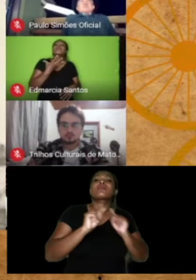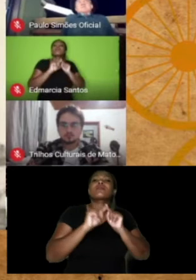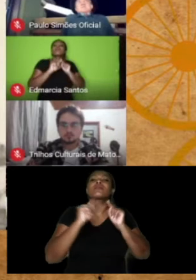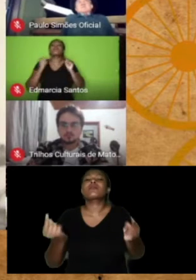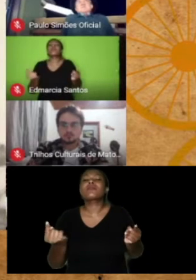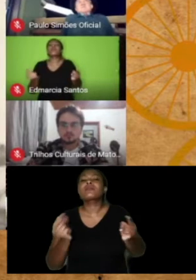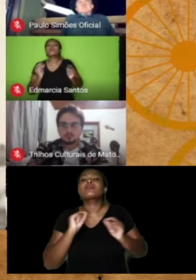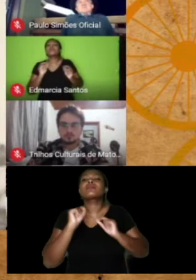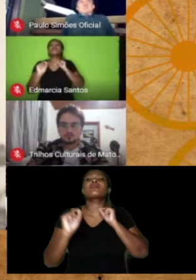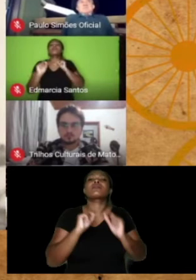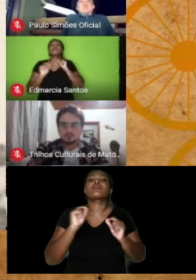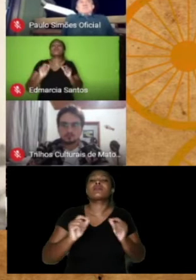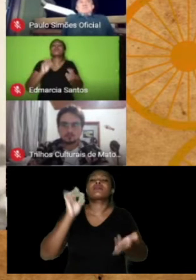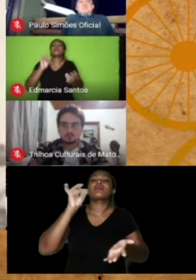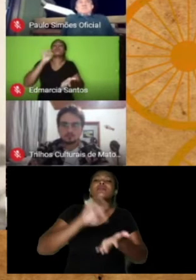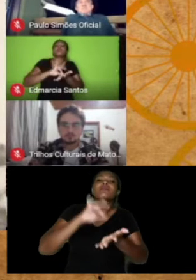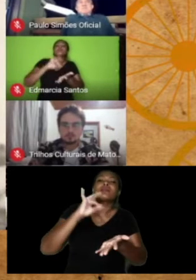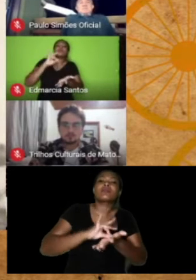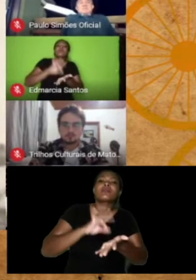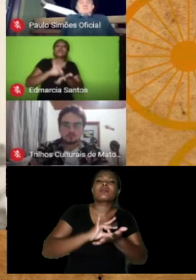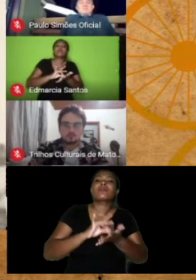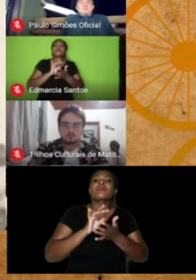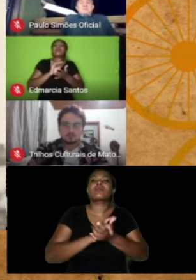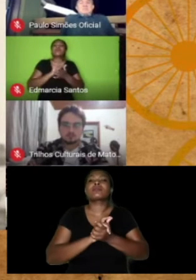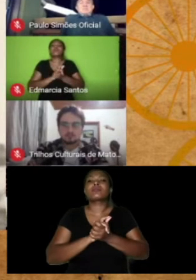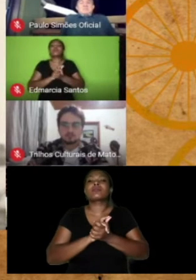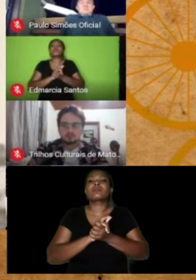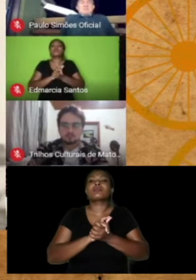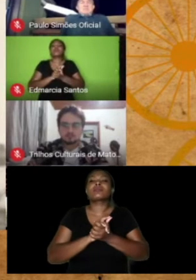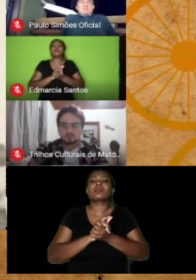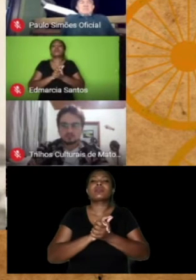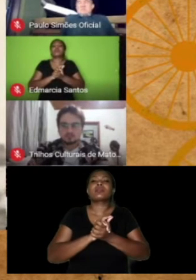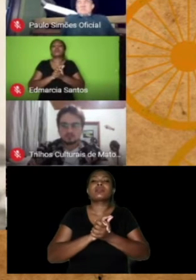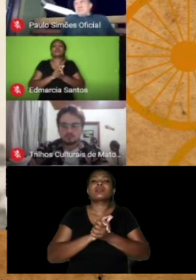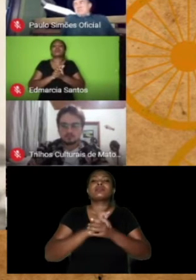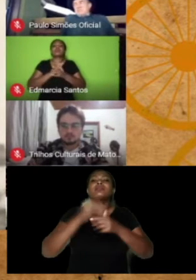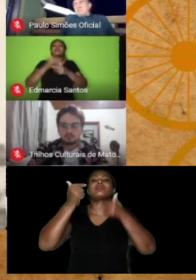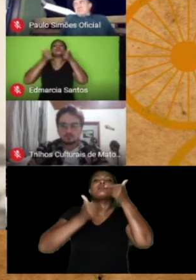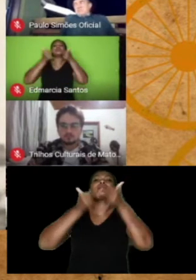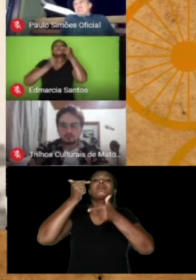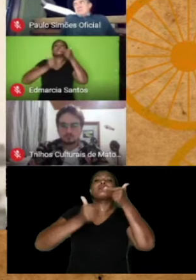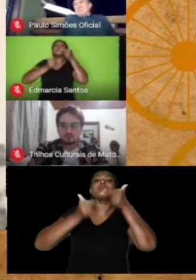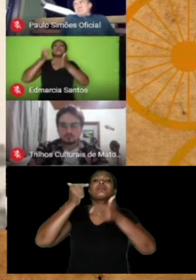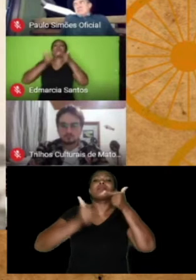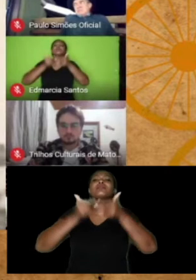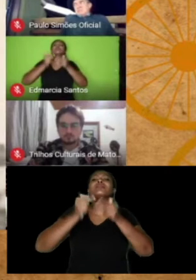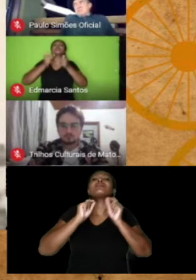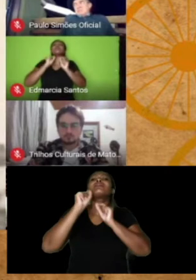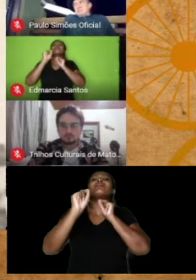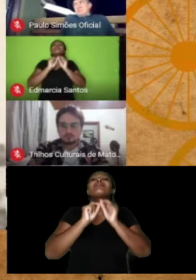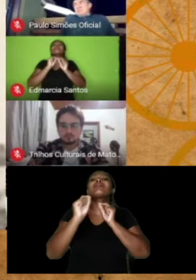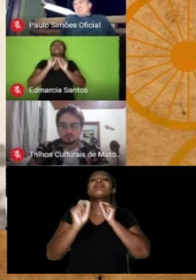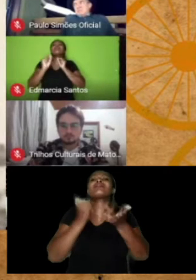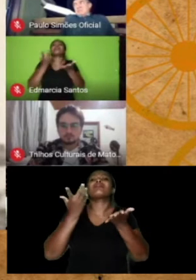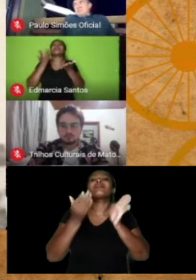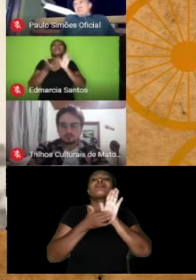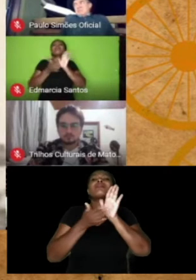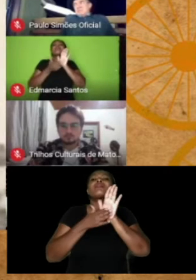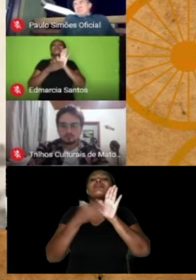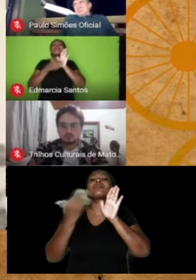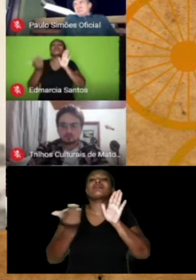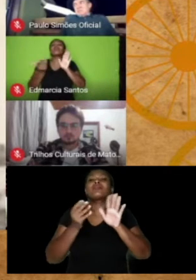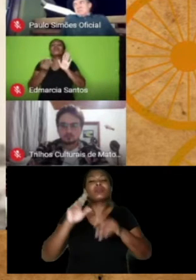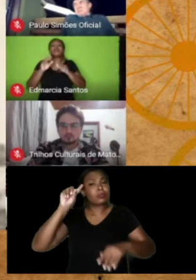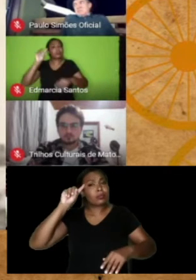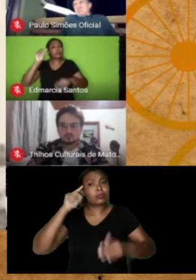não o que, na realidade, a regional pretende. Todas as